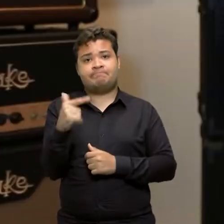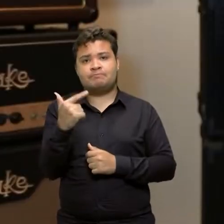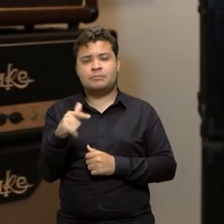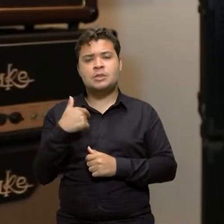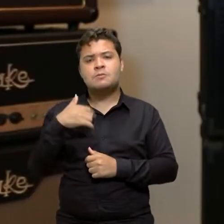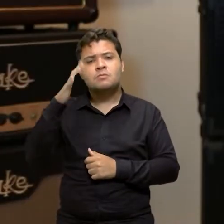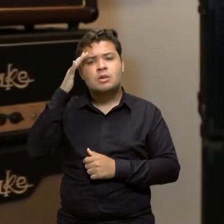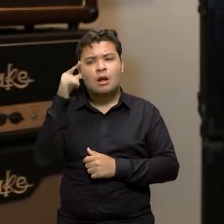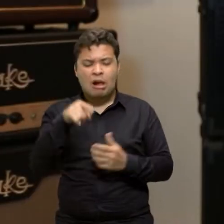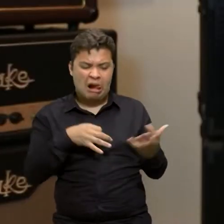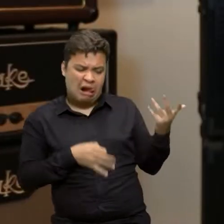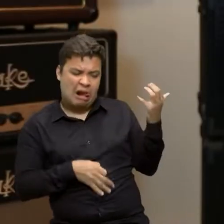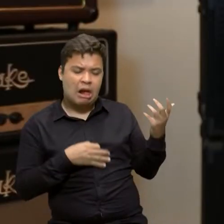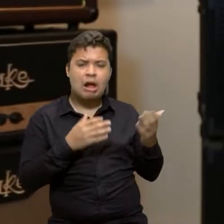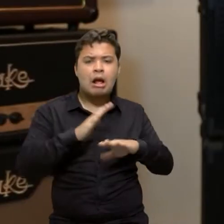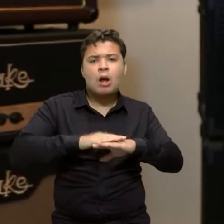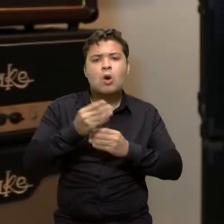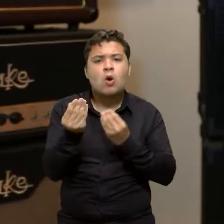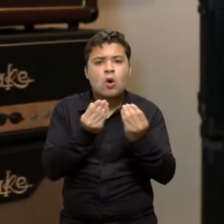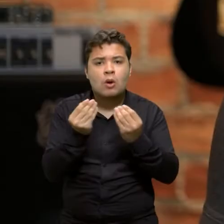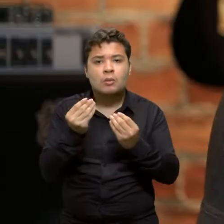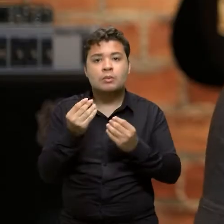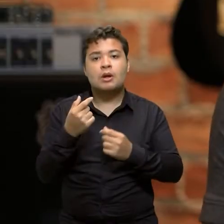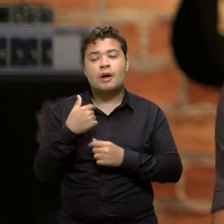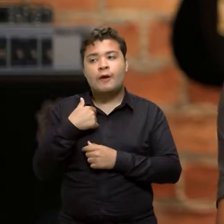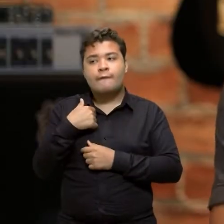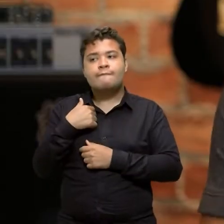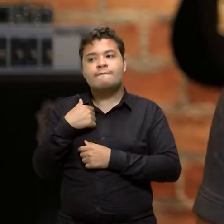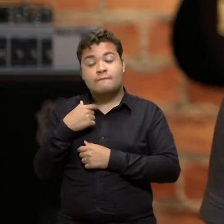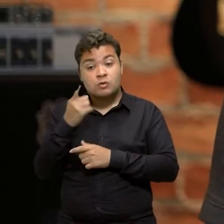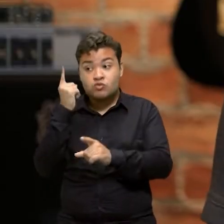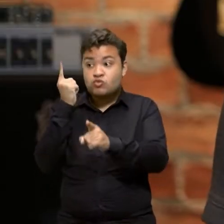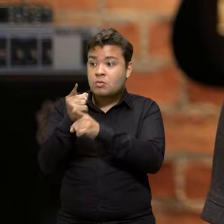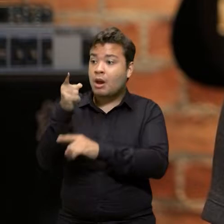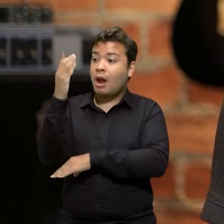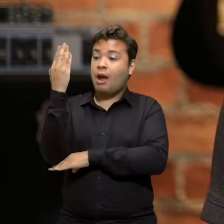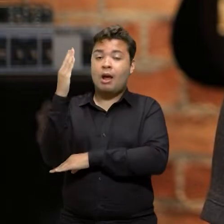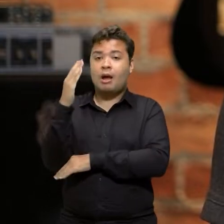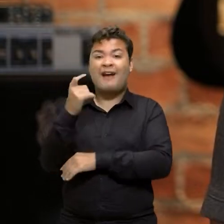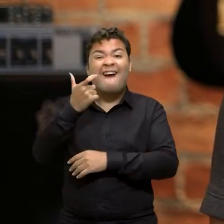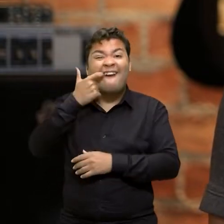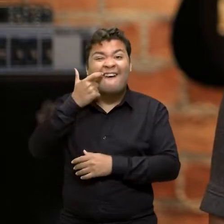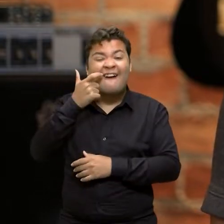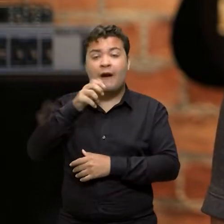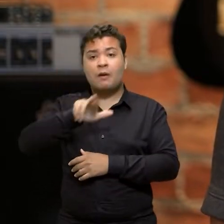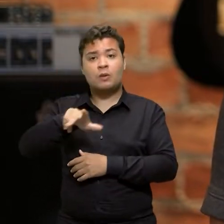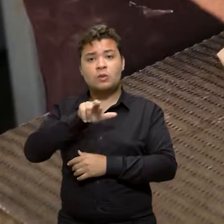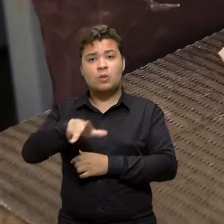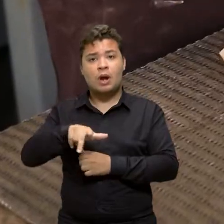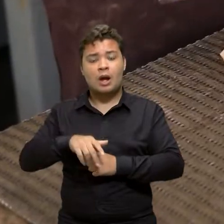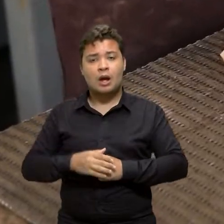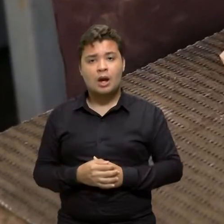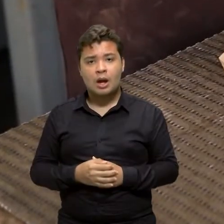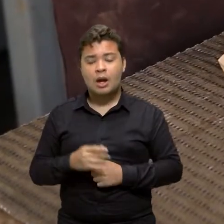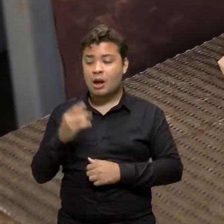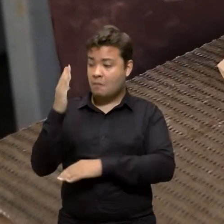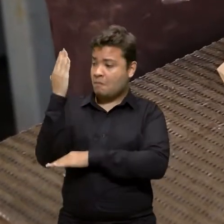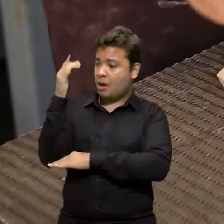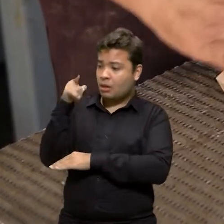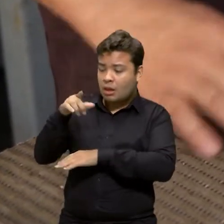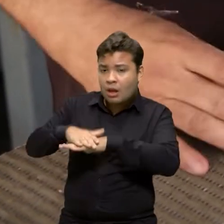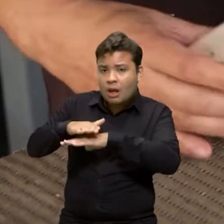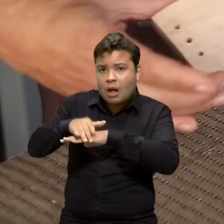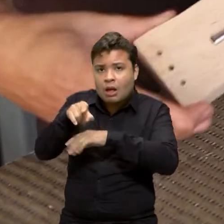feita a guitarra. E eu descobri que a guitarra era feita de madeira. Eu achava que era de plástico. Mas enquanto eu descobri que a guitarra era feita de